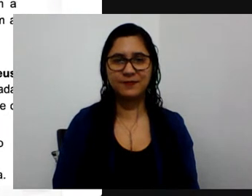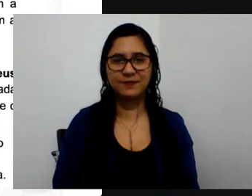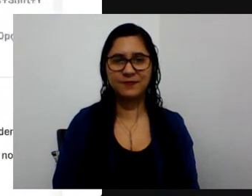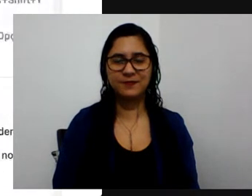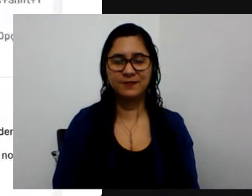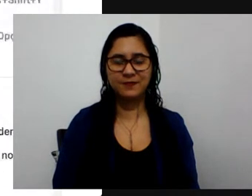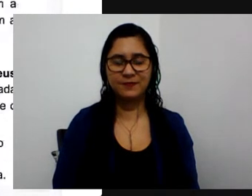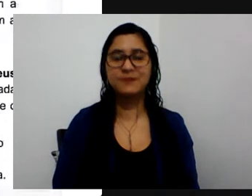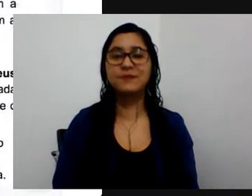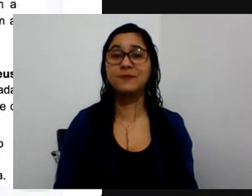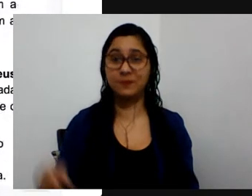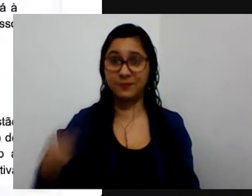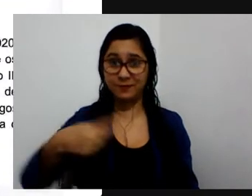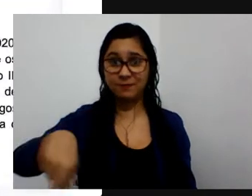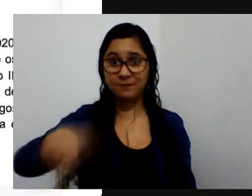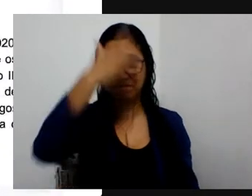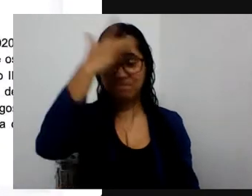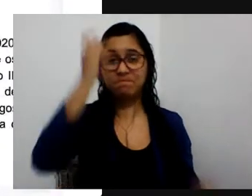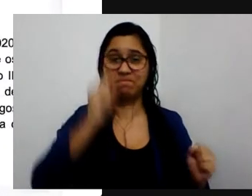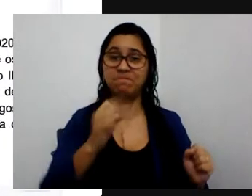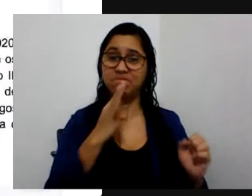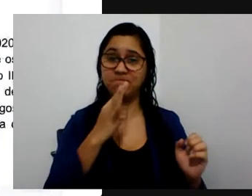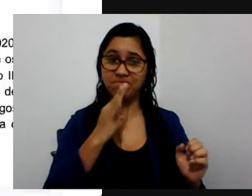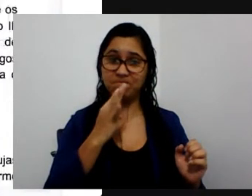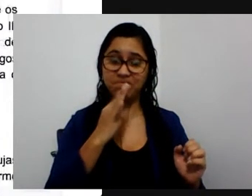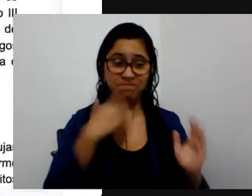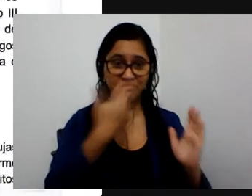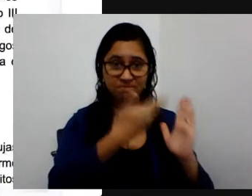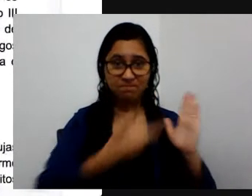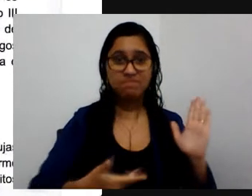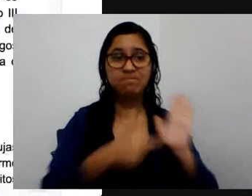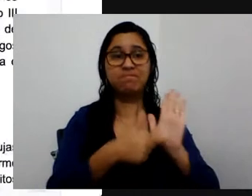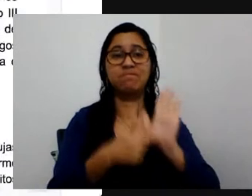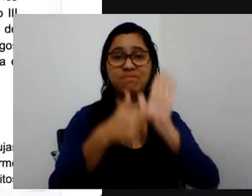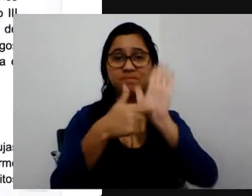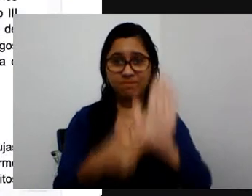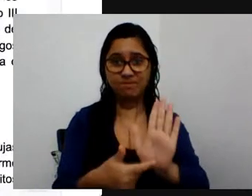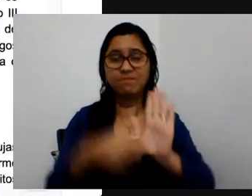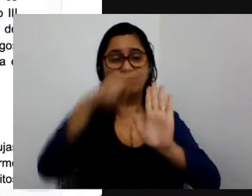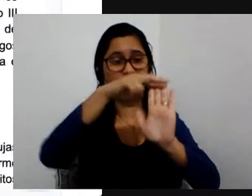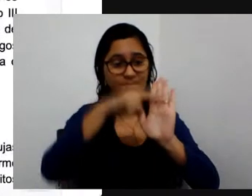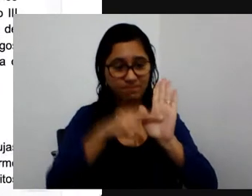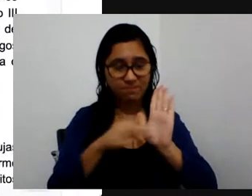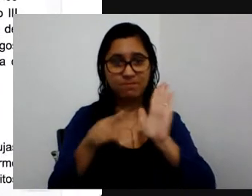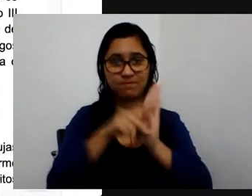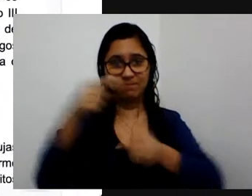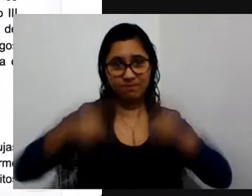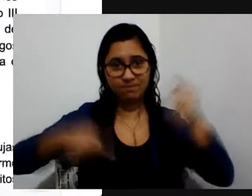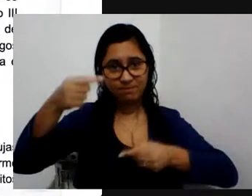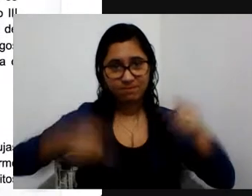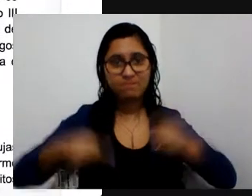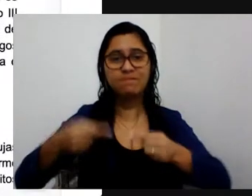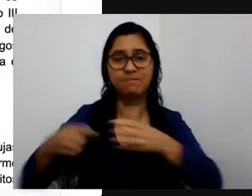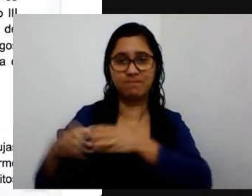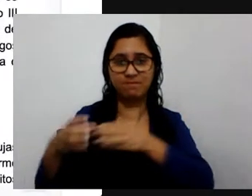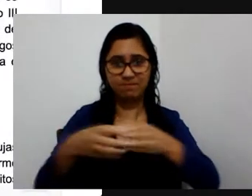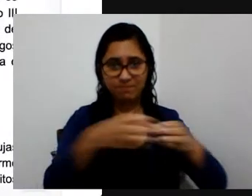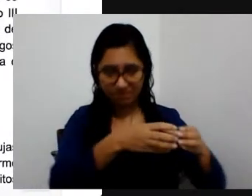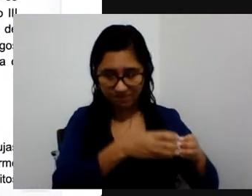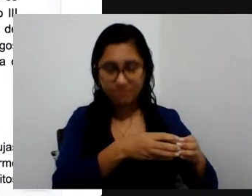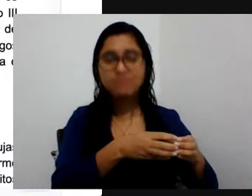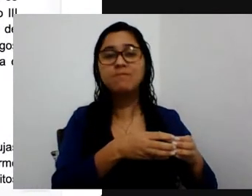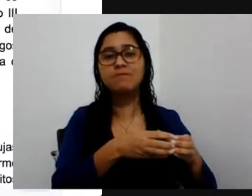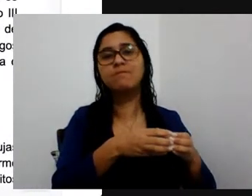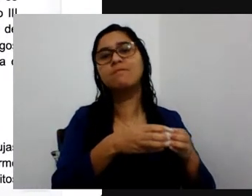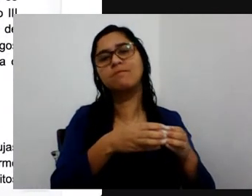Então, para conhecimento dos presentes de toda a comunidade, eu apresento as regras para os debates entre as candidaturas concorrentes à